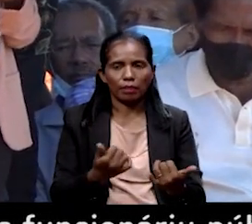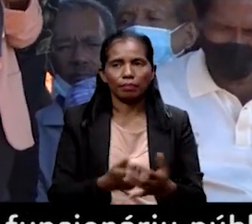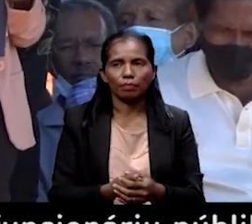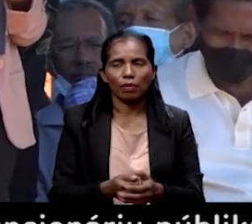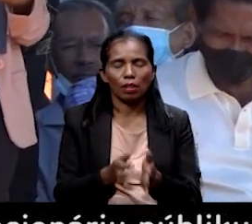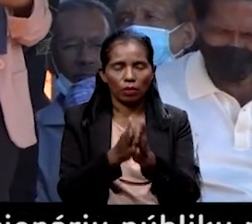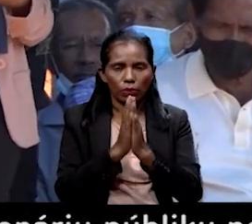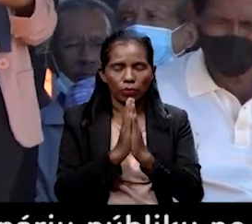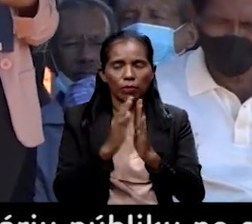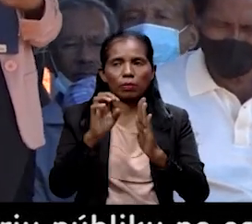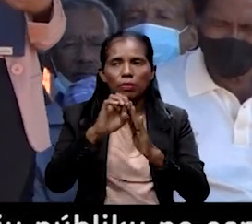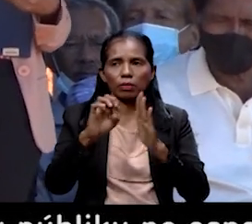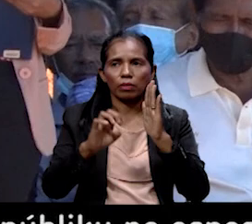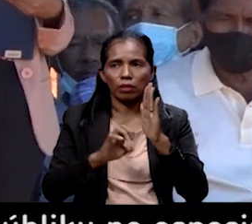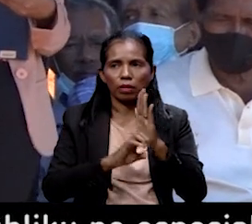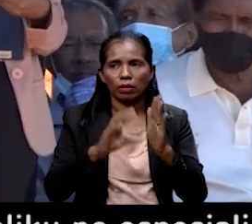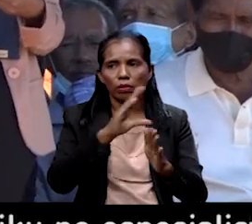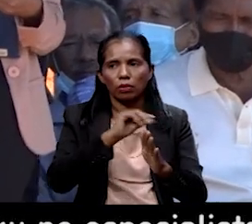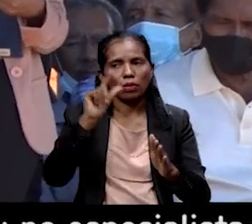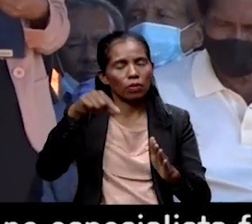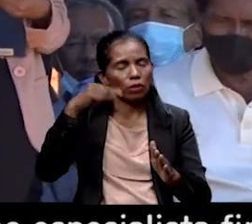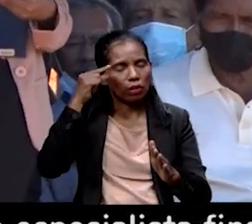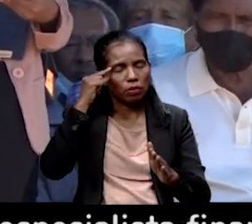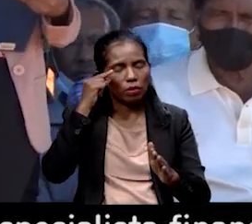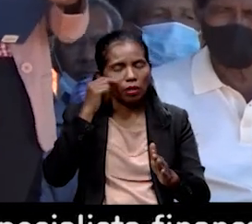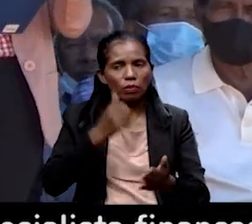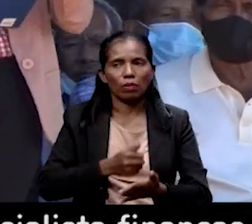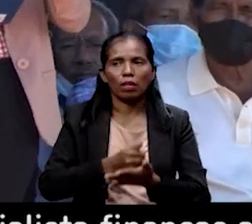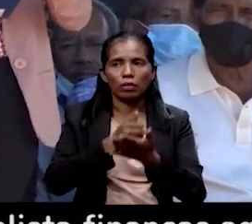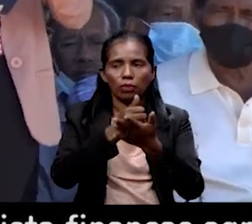husu mos ba estado no governo uli taumatan